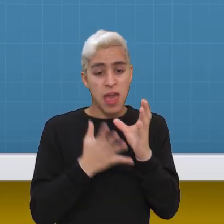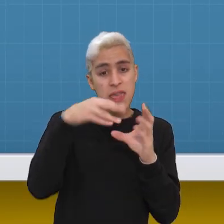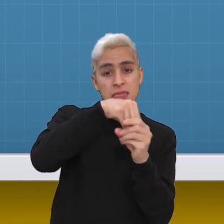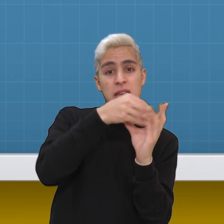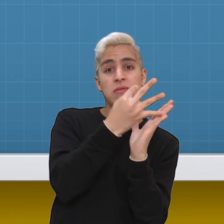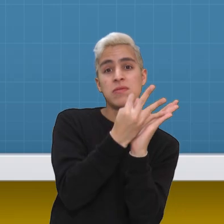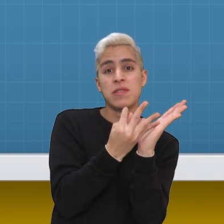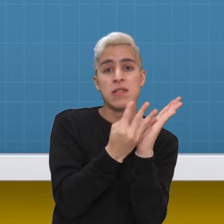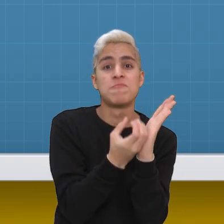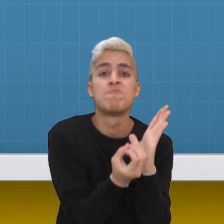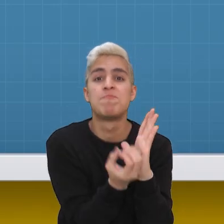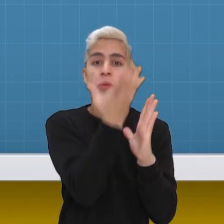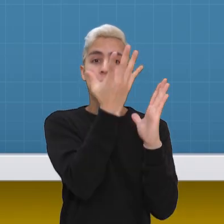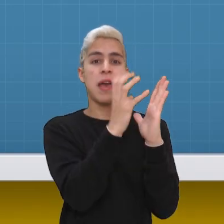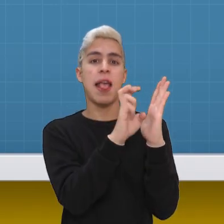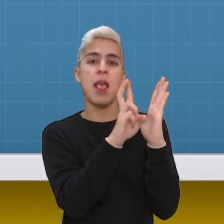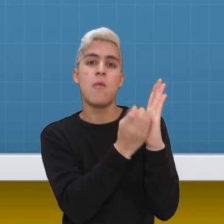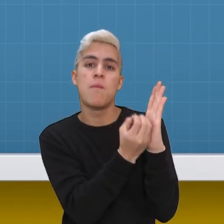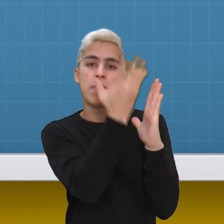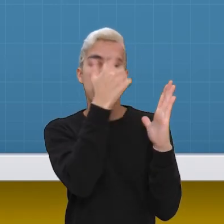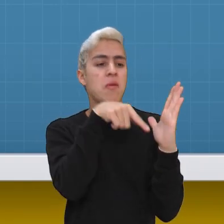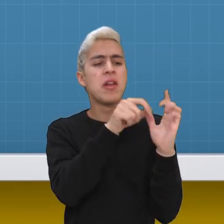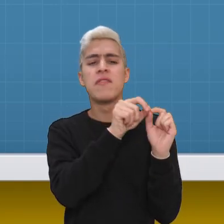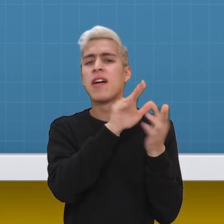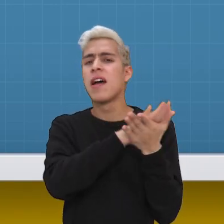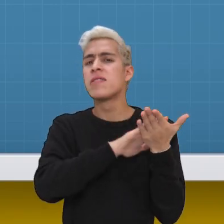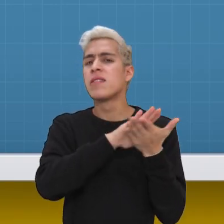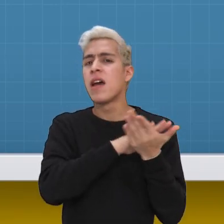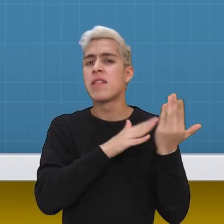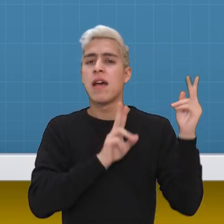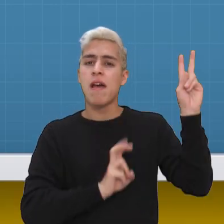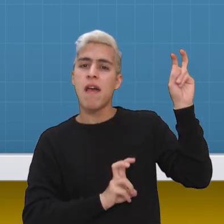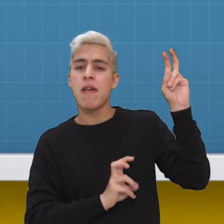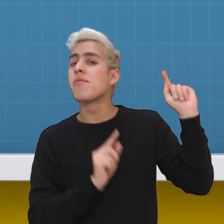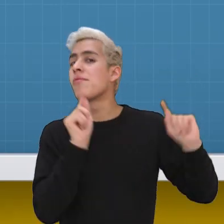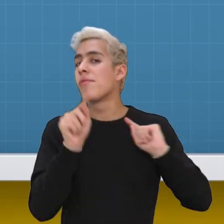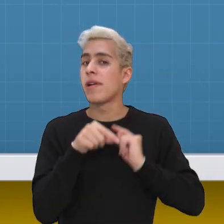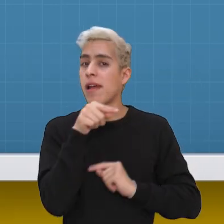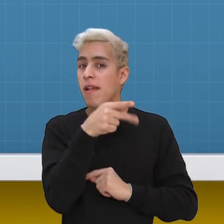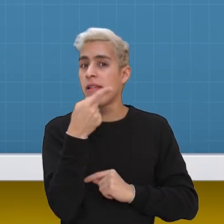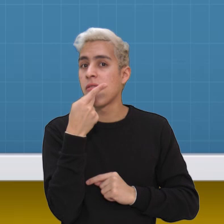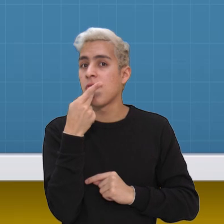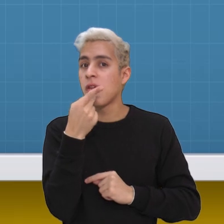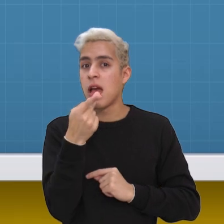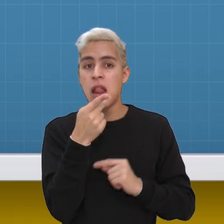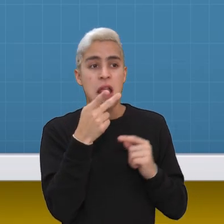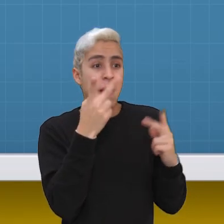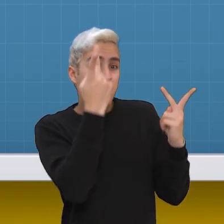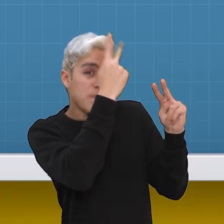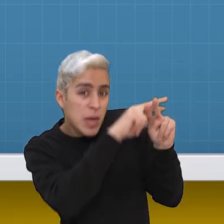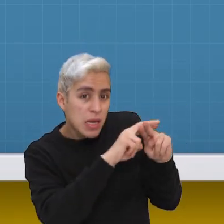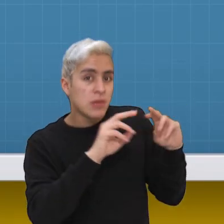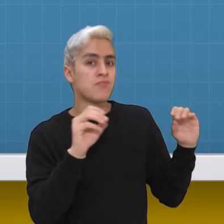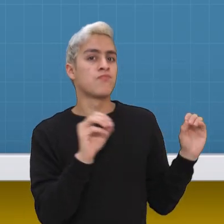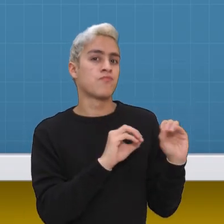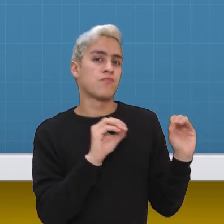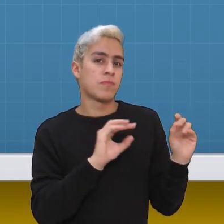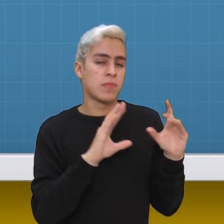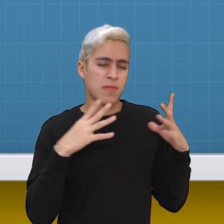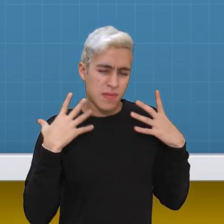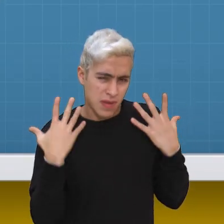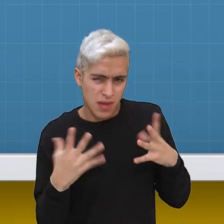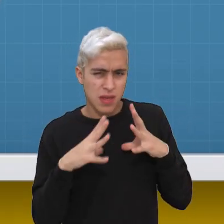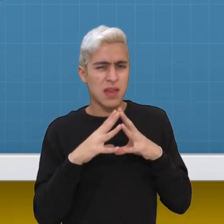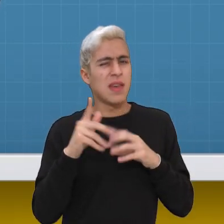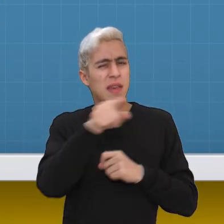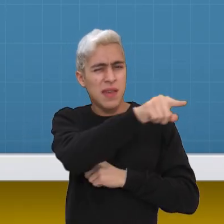no poema. O que ele diz que ele não faz? Ele diz que ele não prende o bichinho.